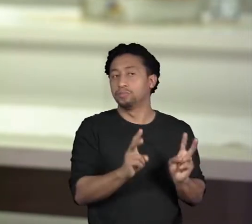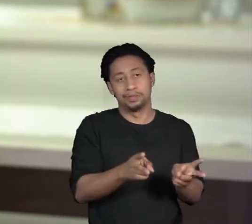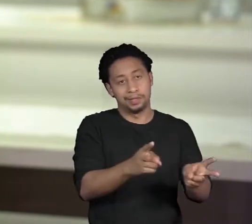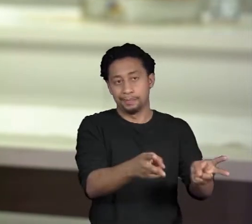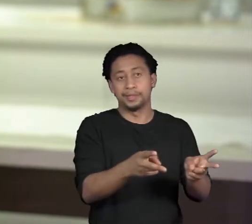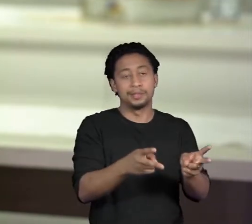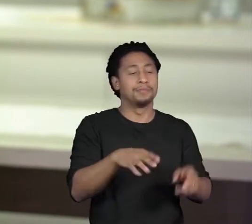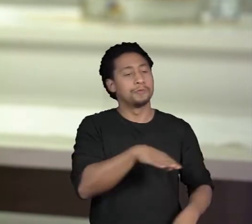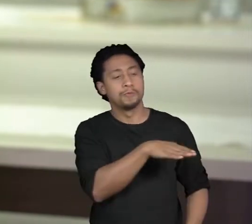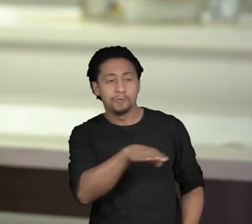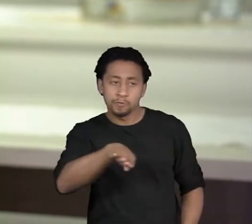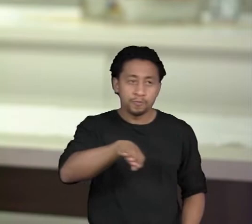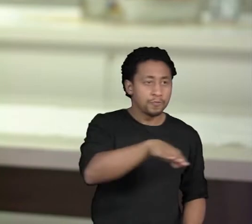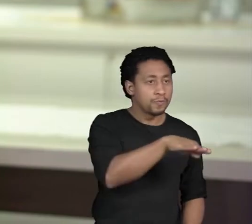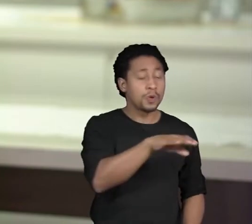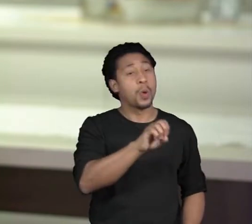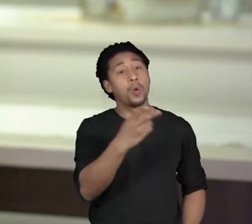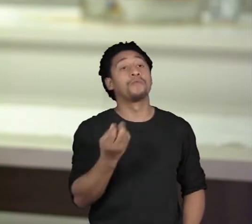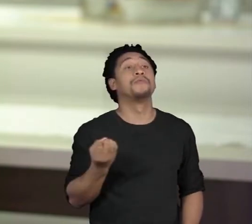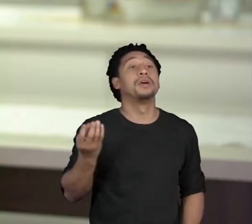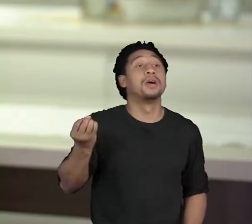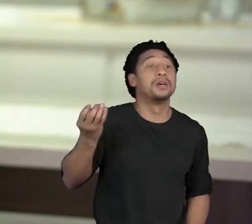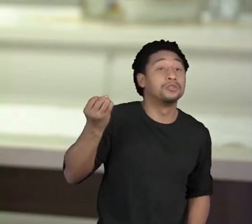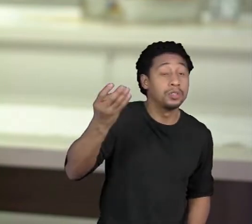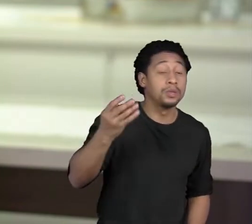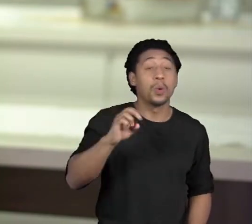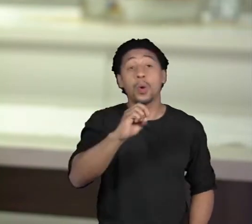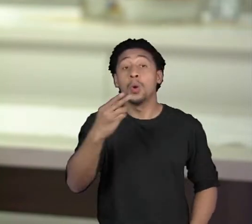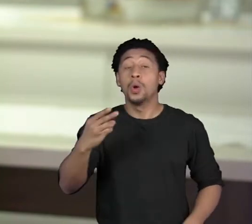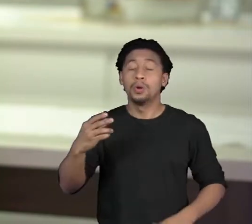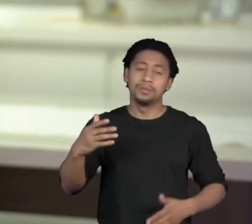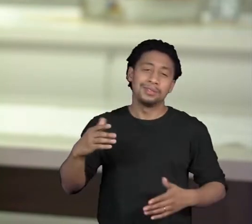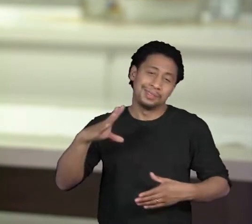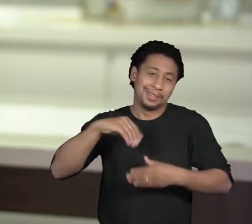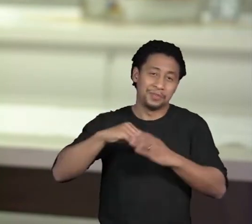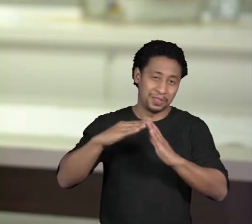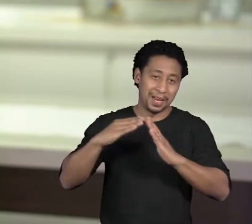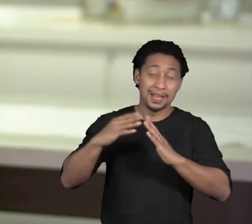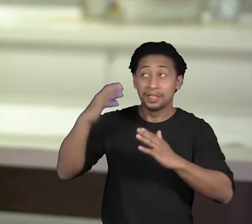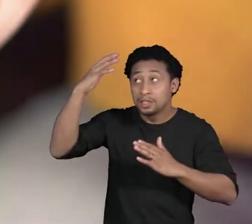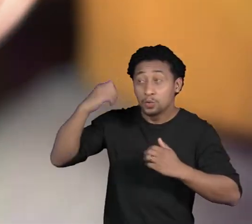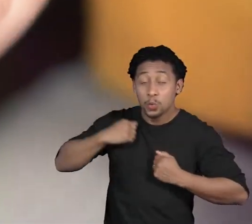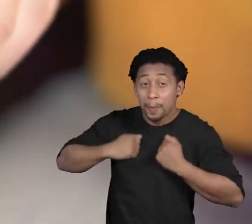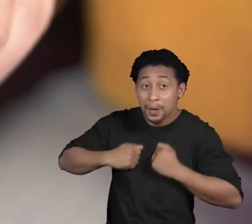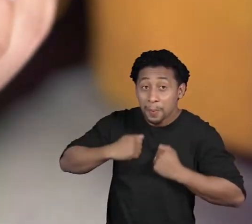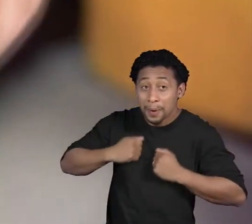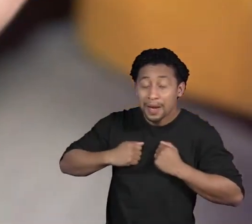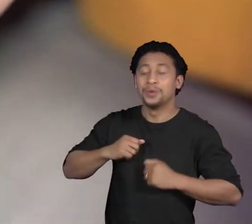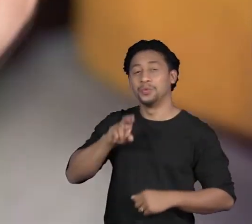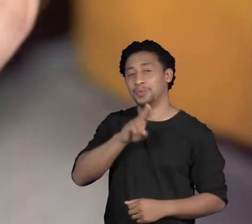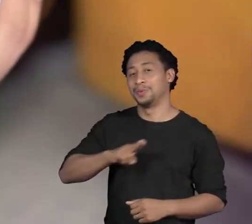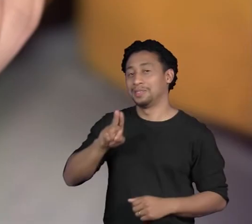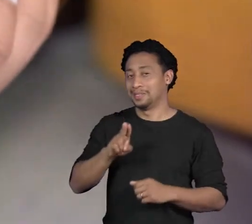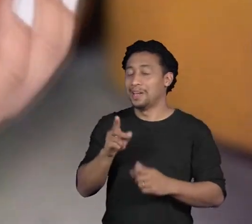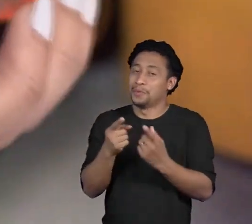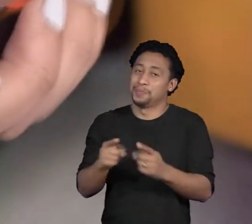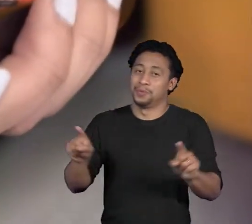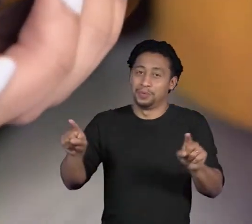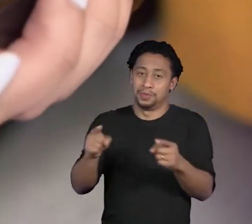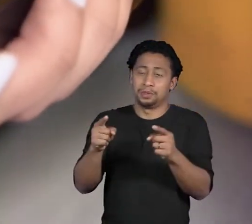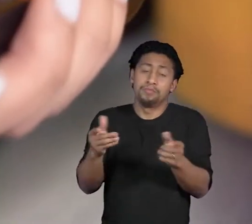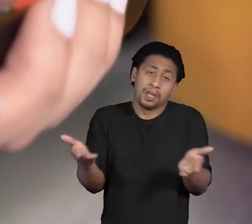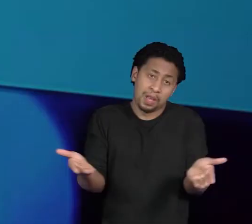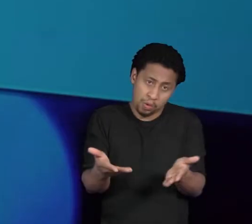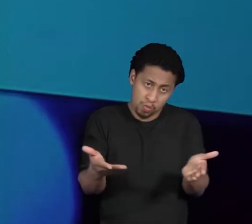hora não espera ninguém, não. Não. 5 e 6 de São Paulo agora? 5 e 6. Antes da pandemia, a relação era muito dentro